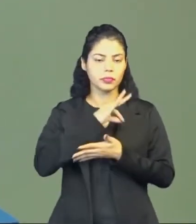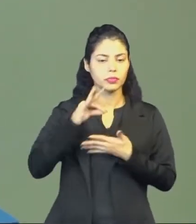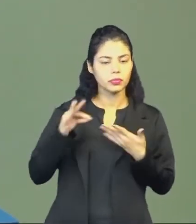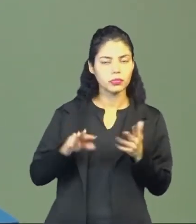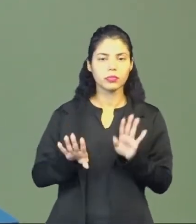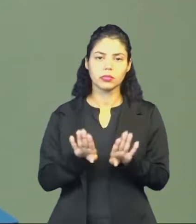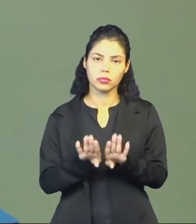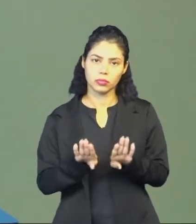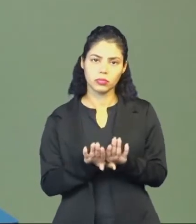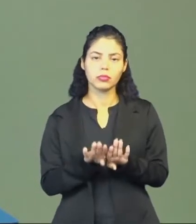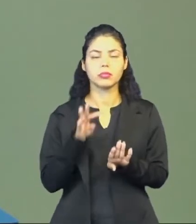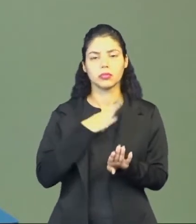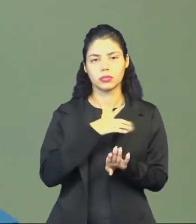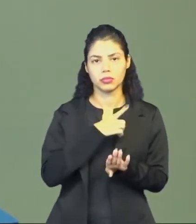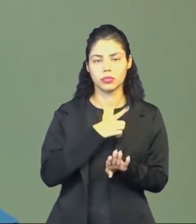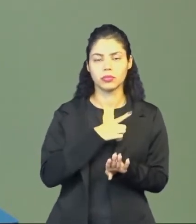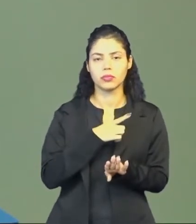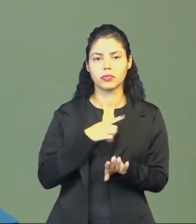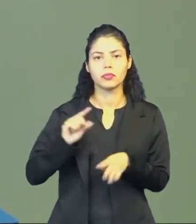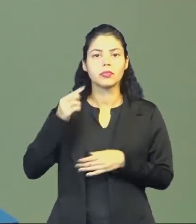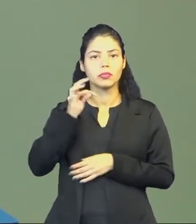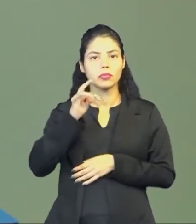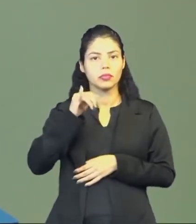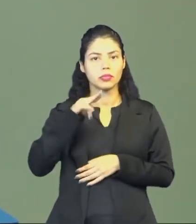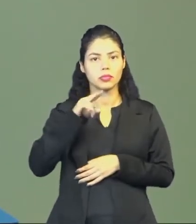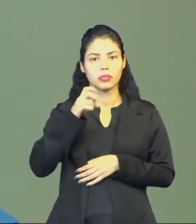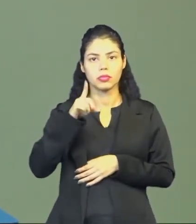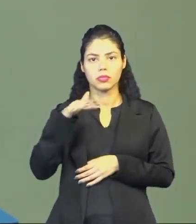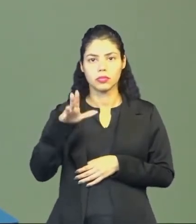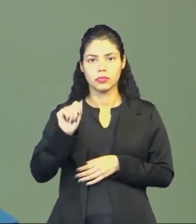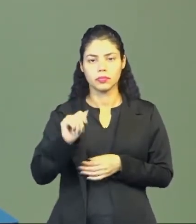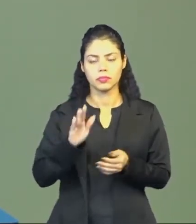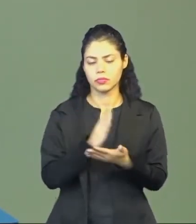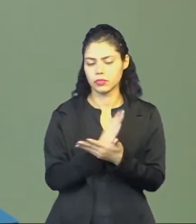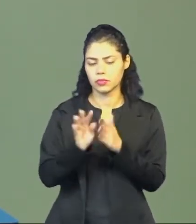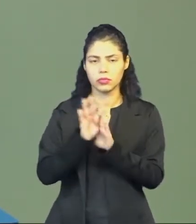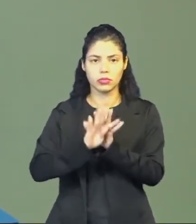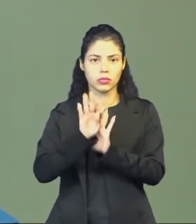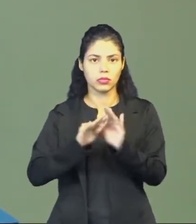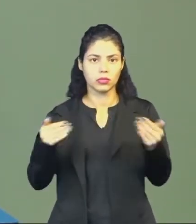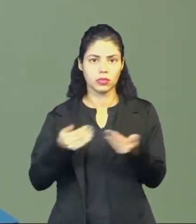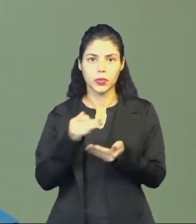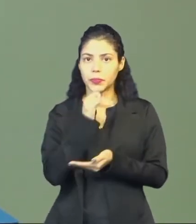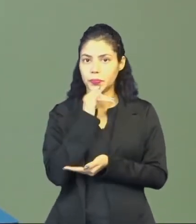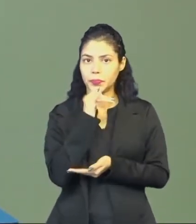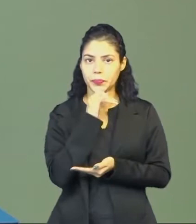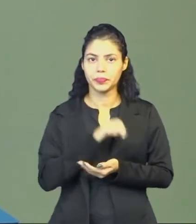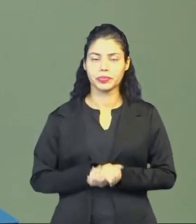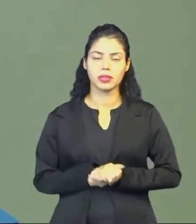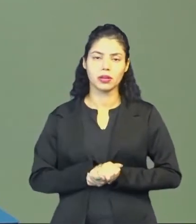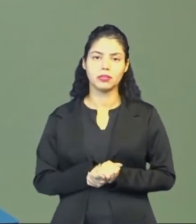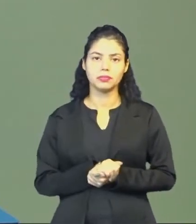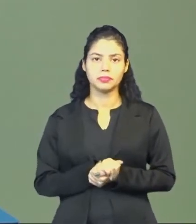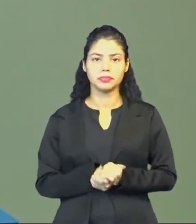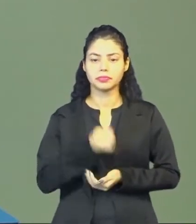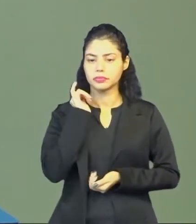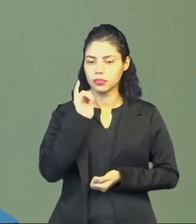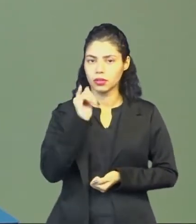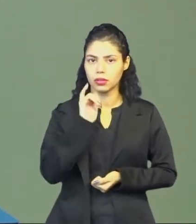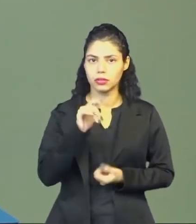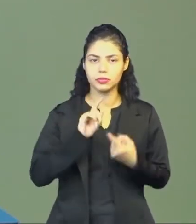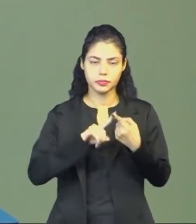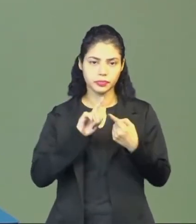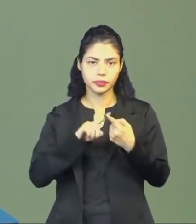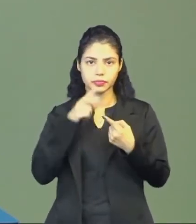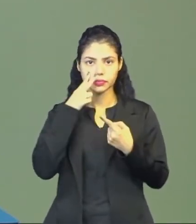tipologia textuais. São as intenções de alguns textos. Vamos ver, por exemplo, um texto agora de narração. O primeiro